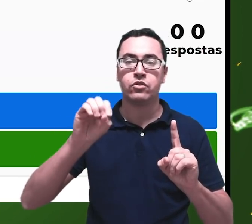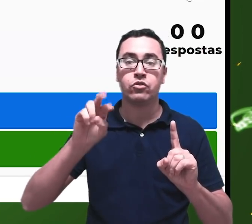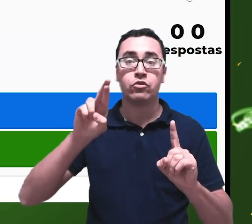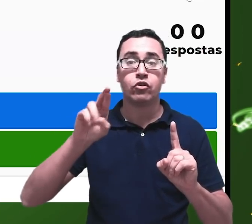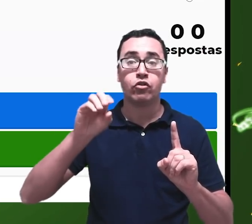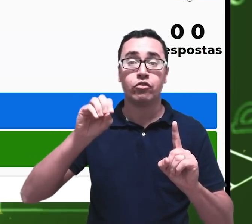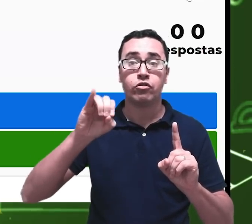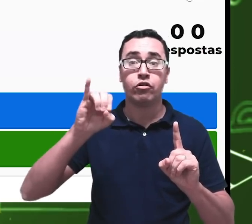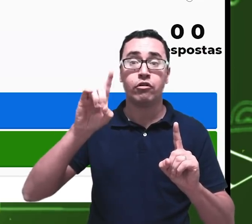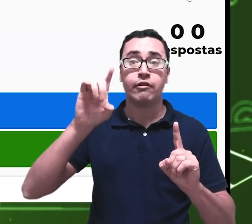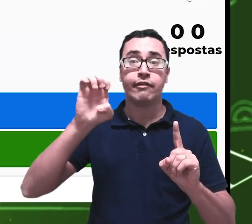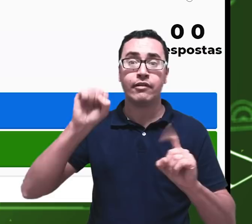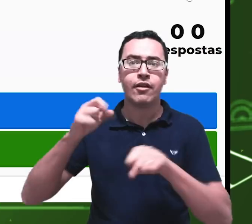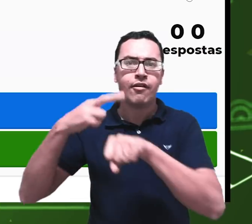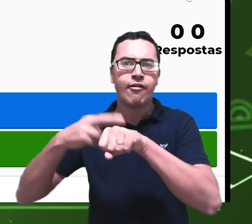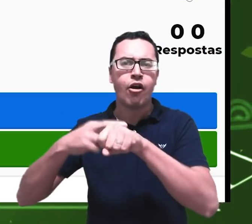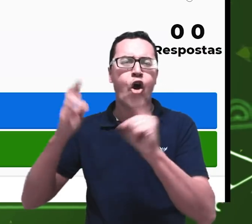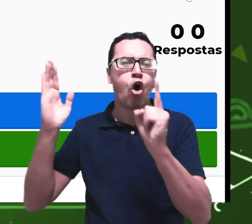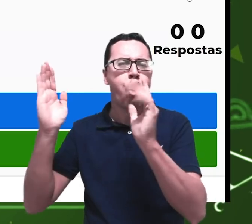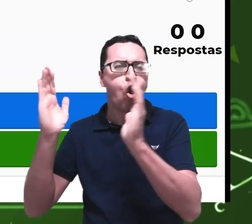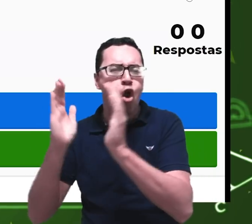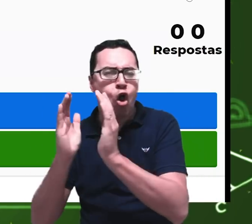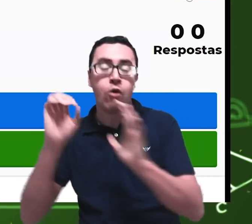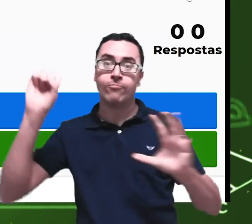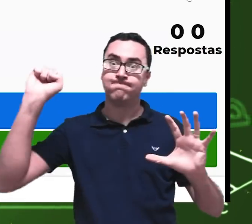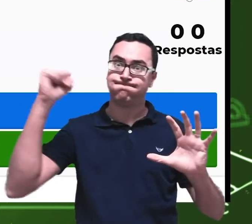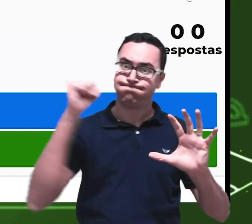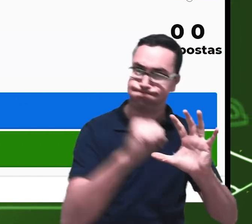Eu já anotei a minha resposta aqui, e vocês?